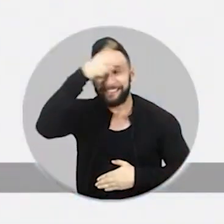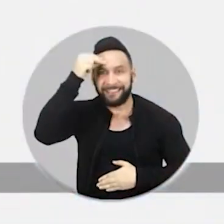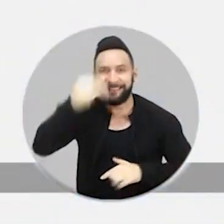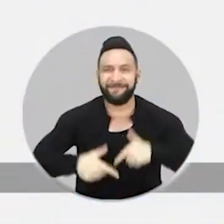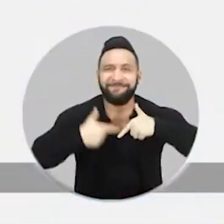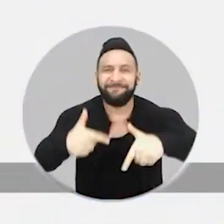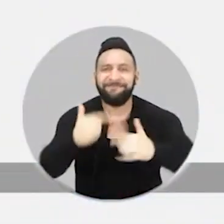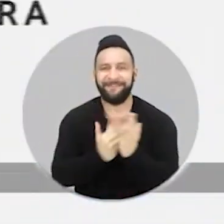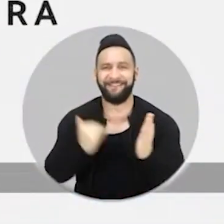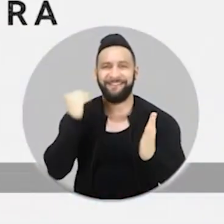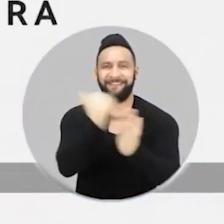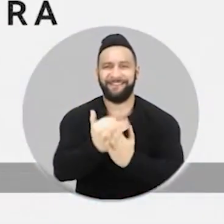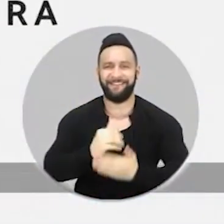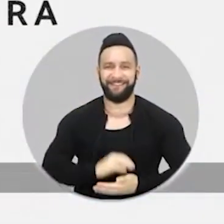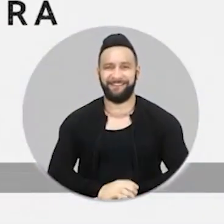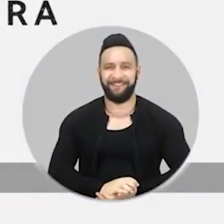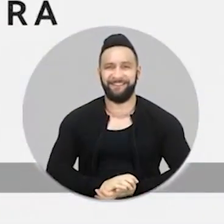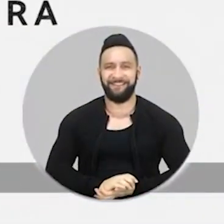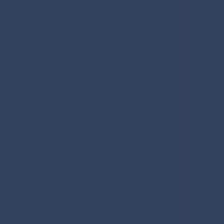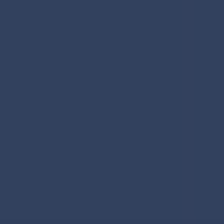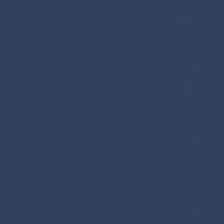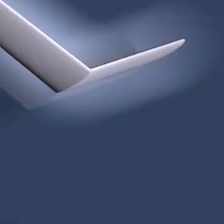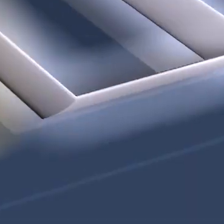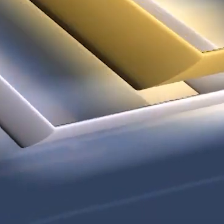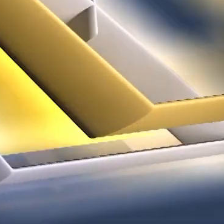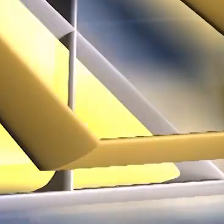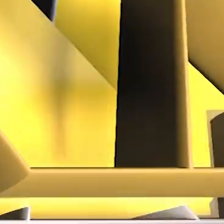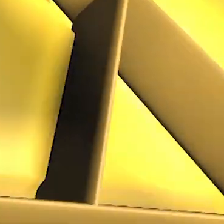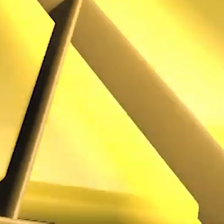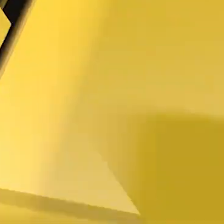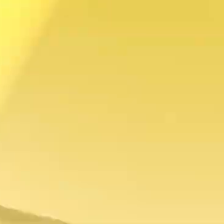a gente faz mais.